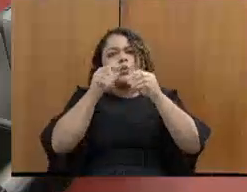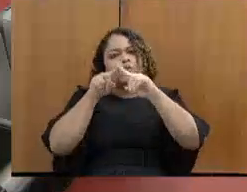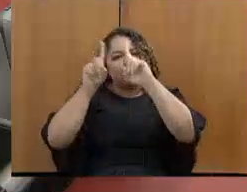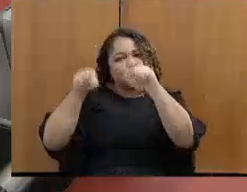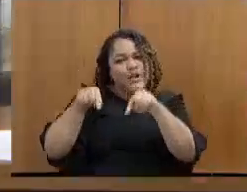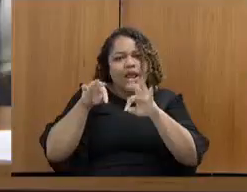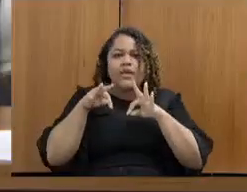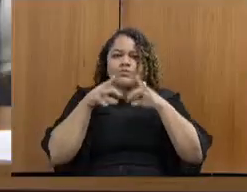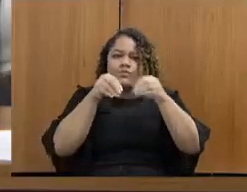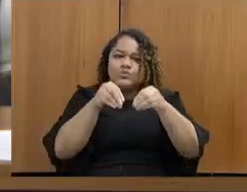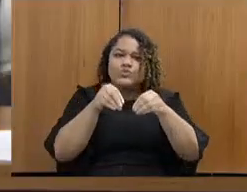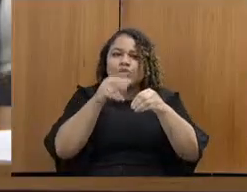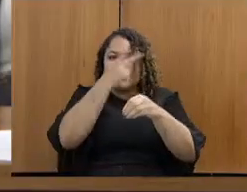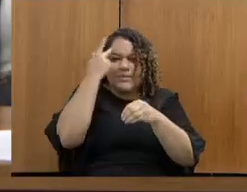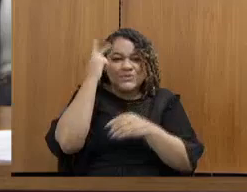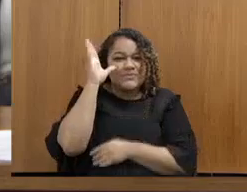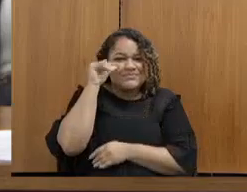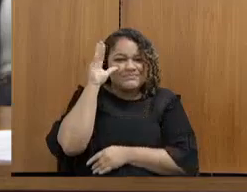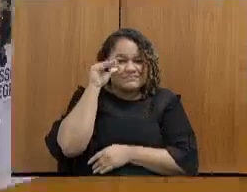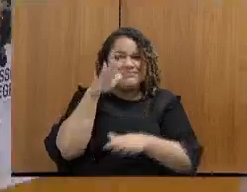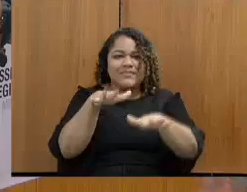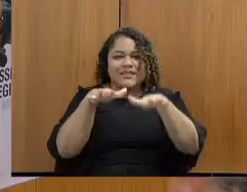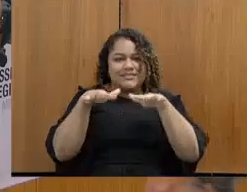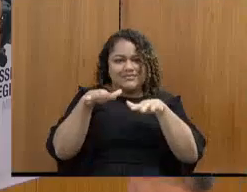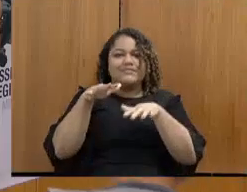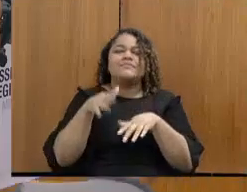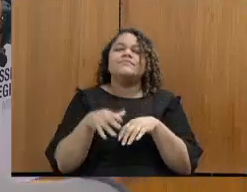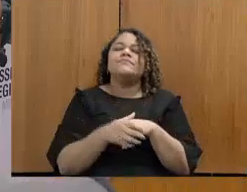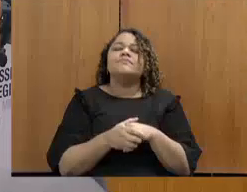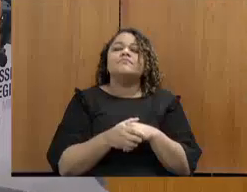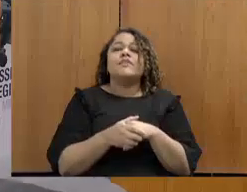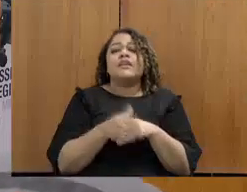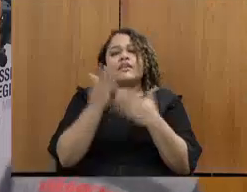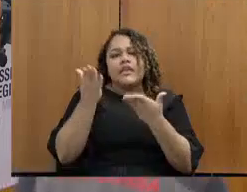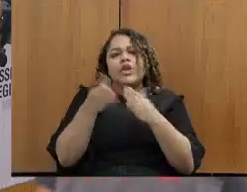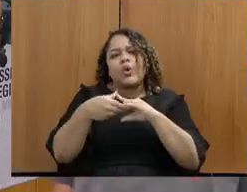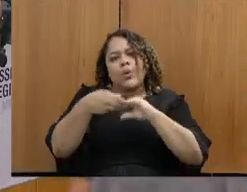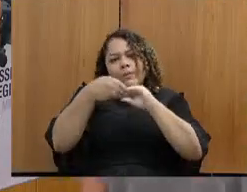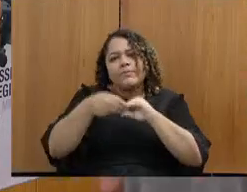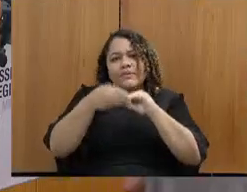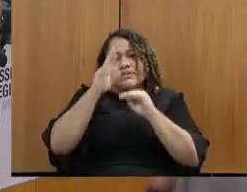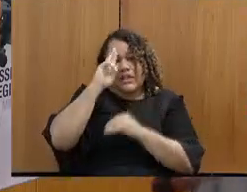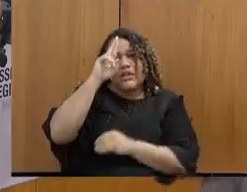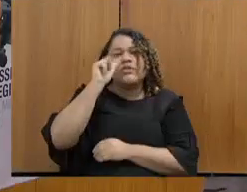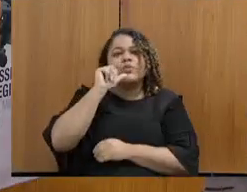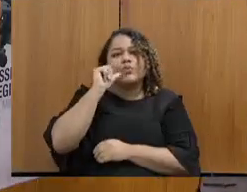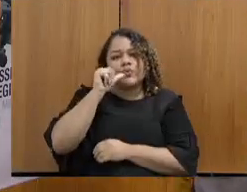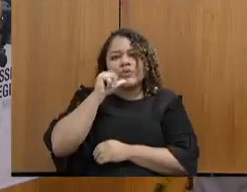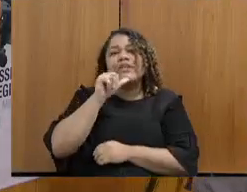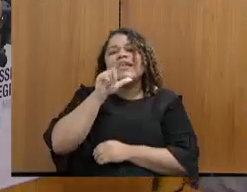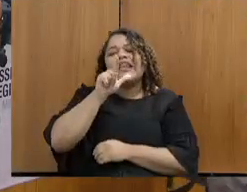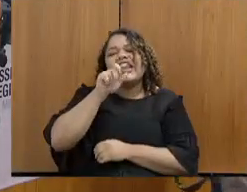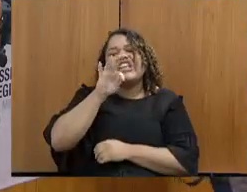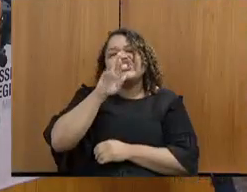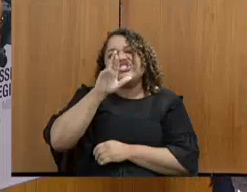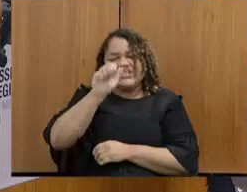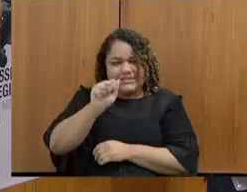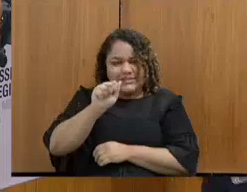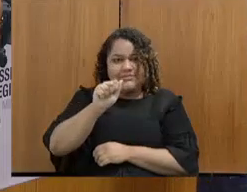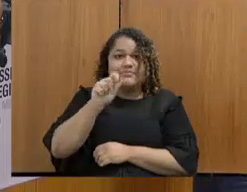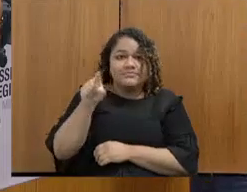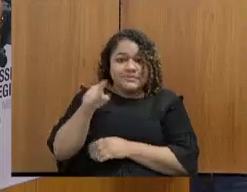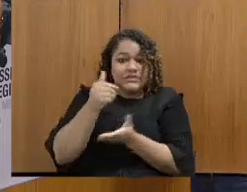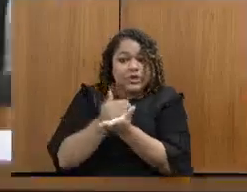Doutor Letícia que tá começando aí é a missão difícil e toda equipe que tá junto dela aí e